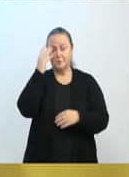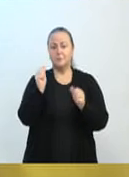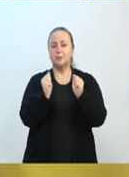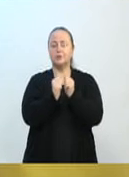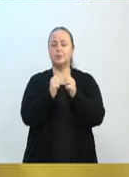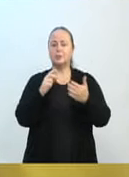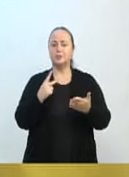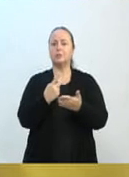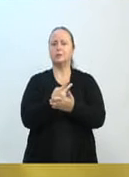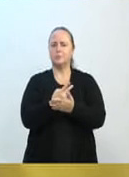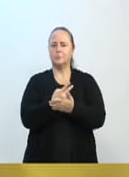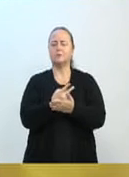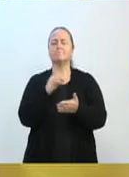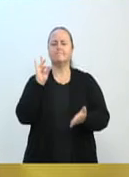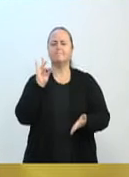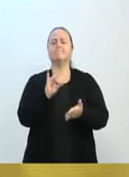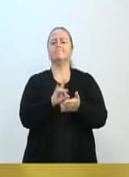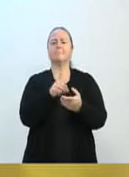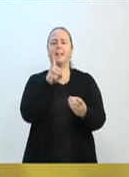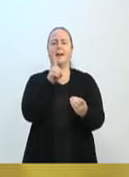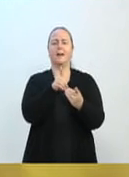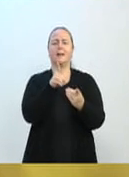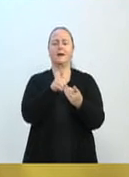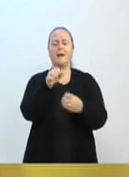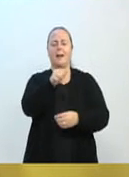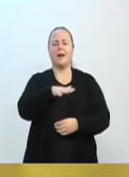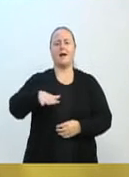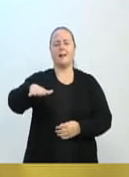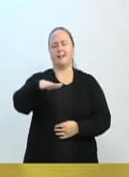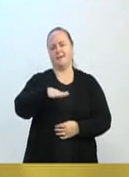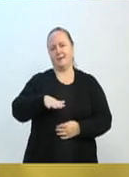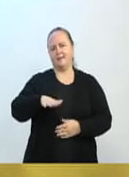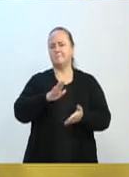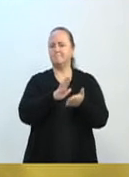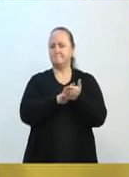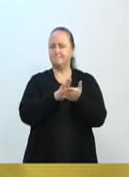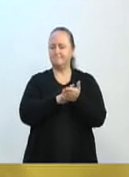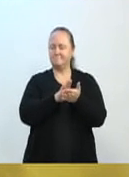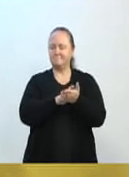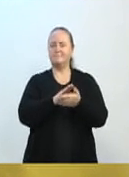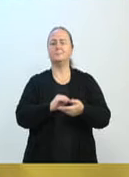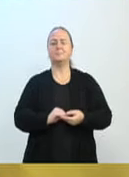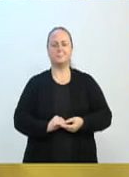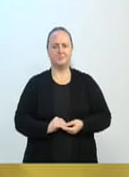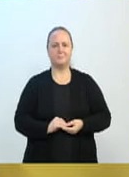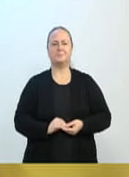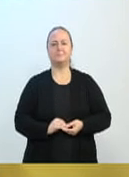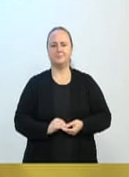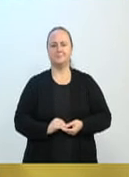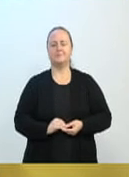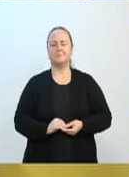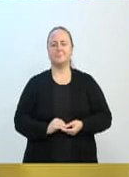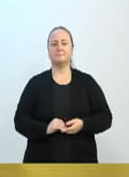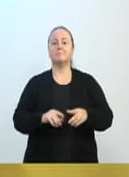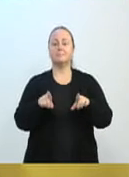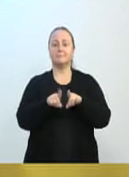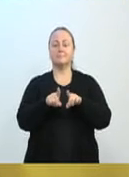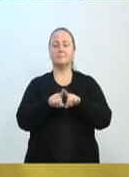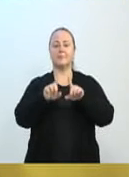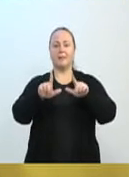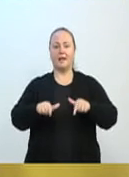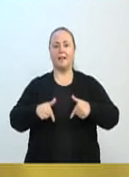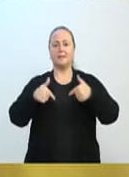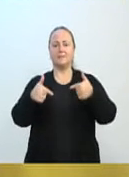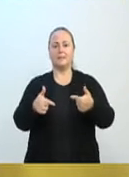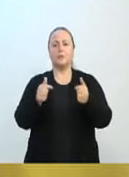fizeram atendimento aí na área social Parabéns quero destacar também aqui as ações que temos